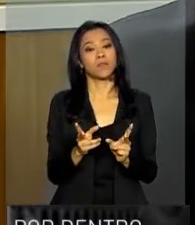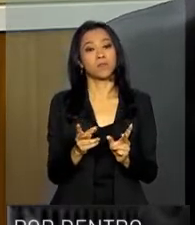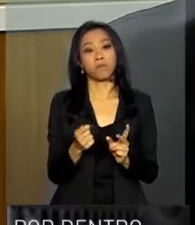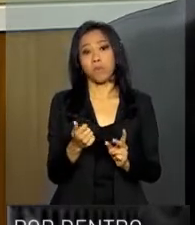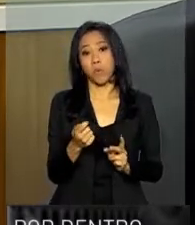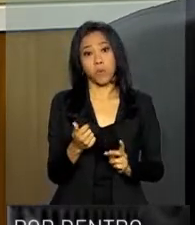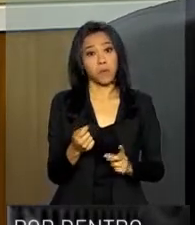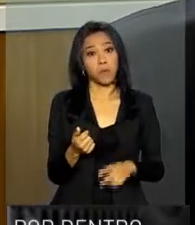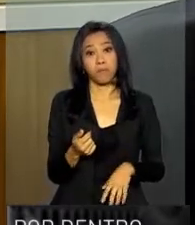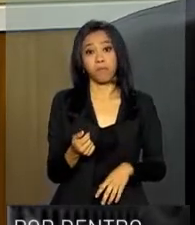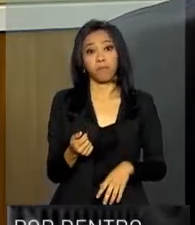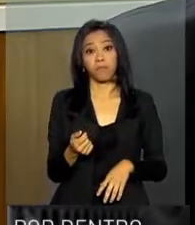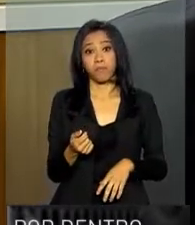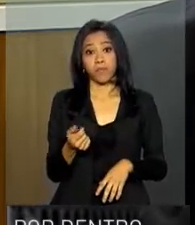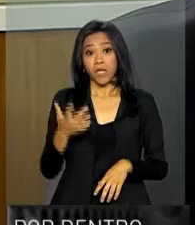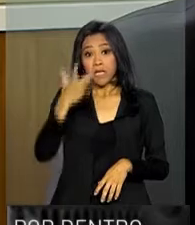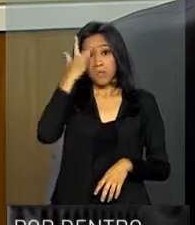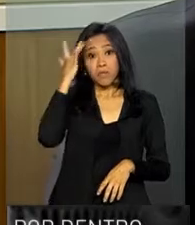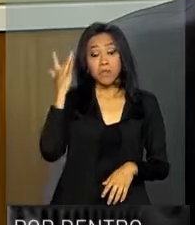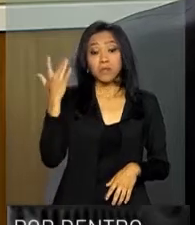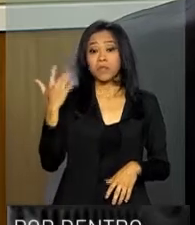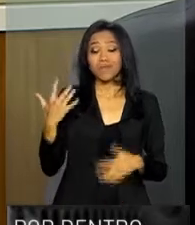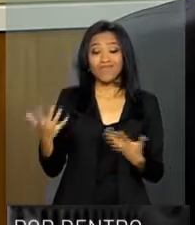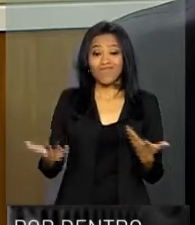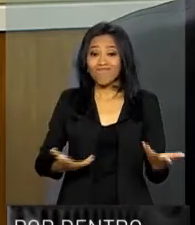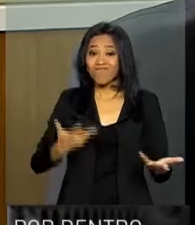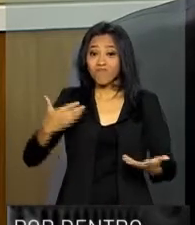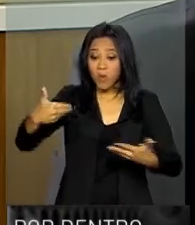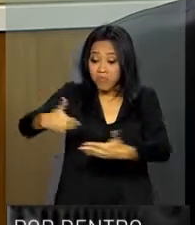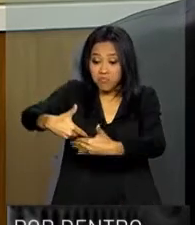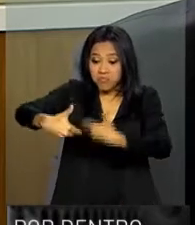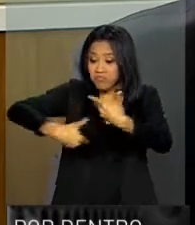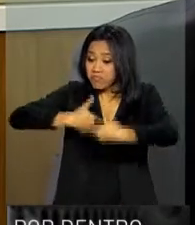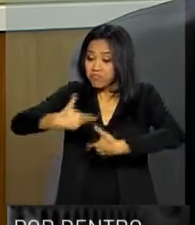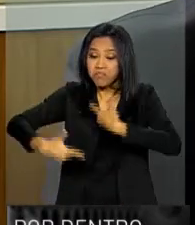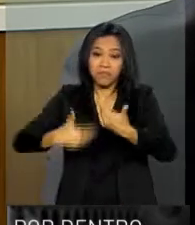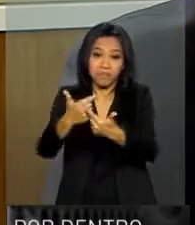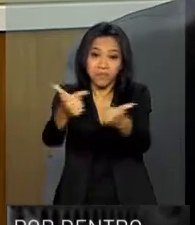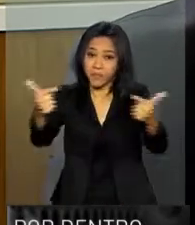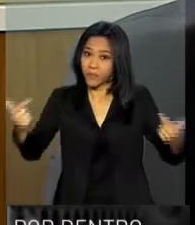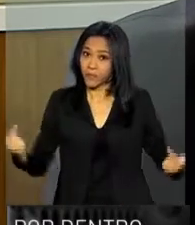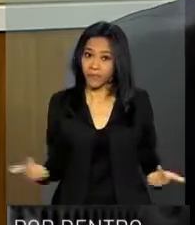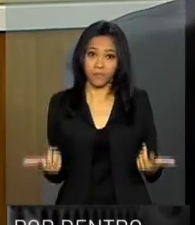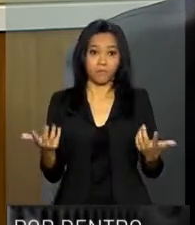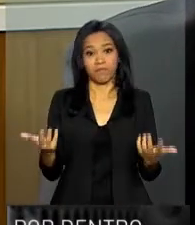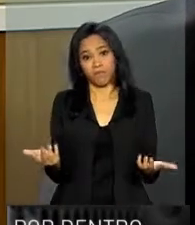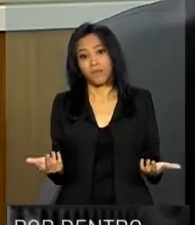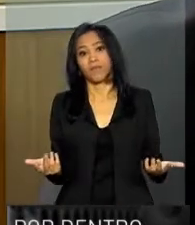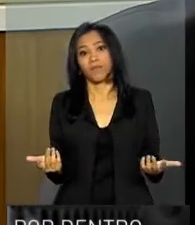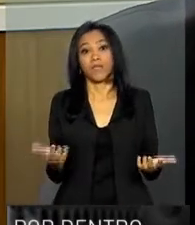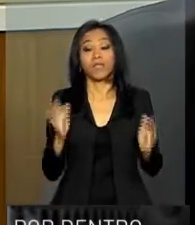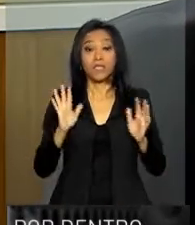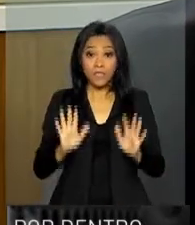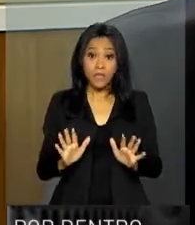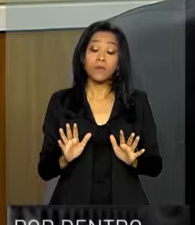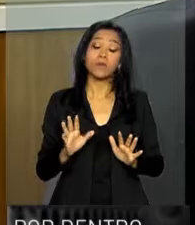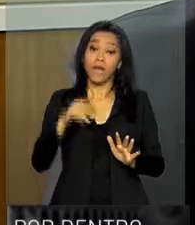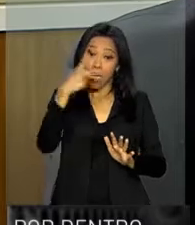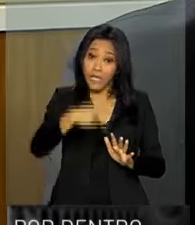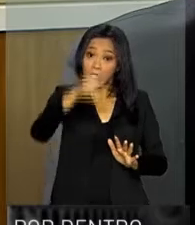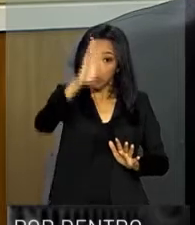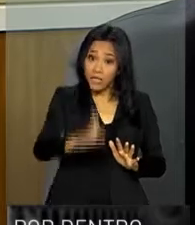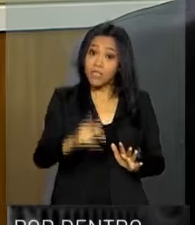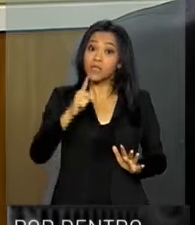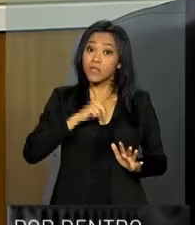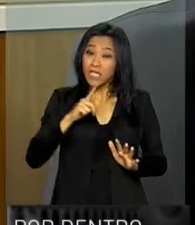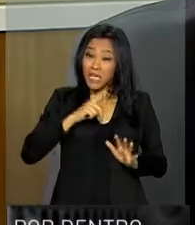presença de atendimento em muitos lugares que a produtividade e well lado reverso da medalha aumentou demais então se nós temos potencial temos